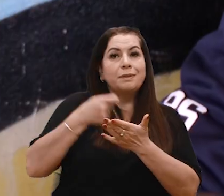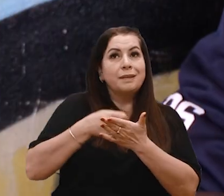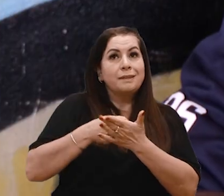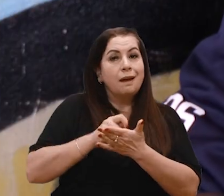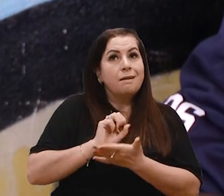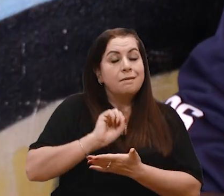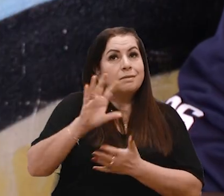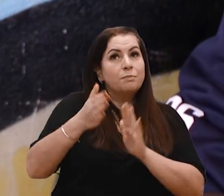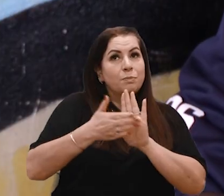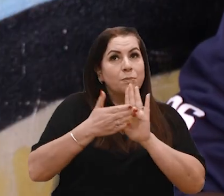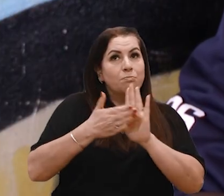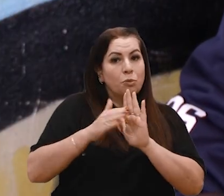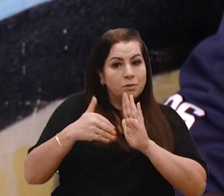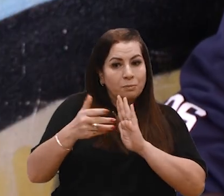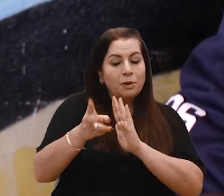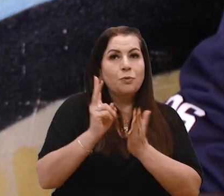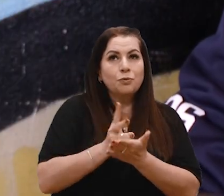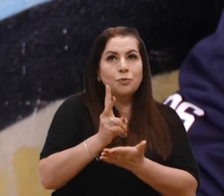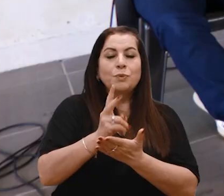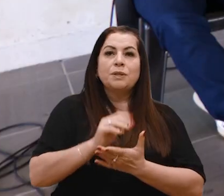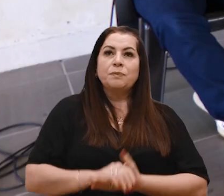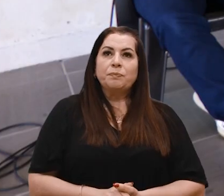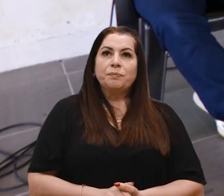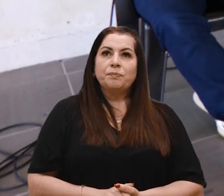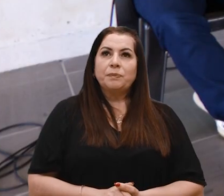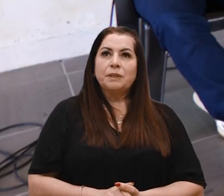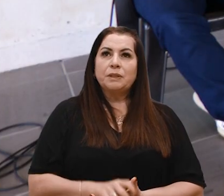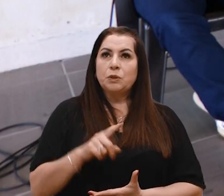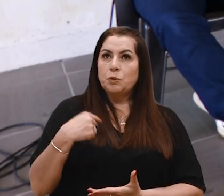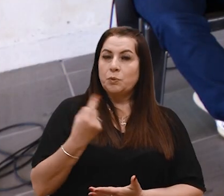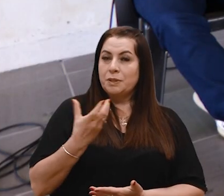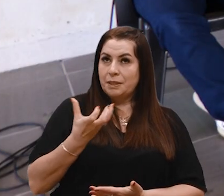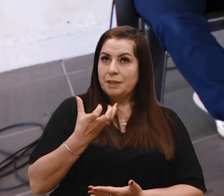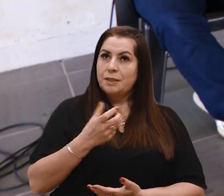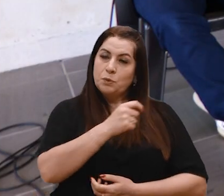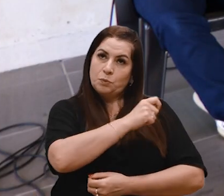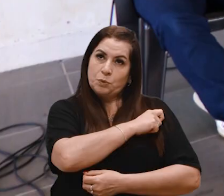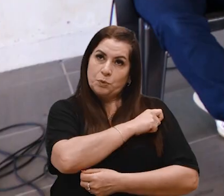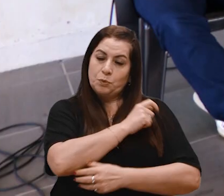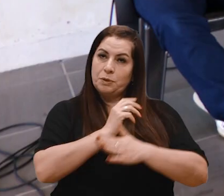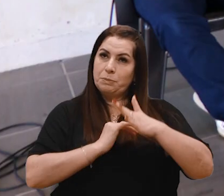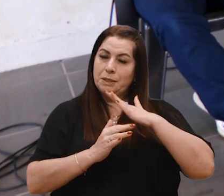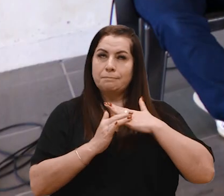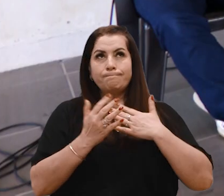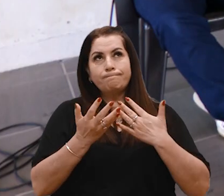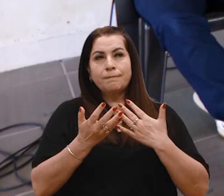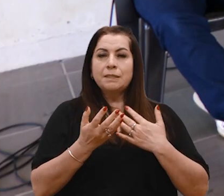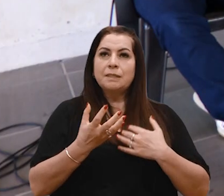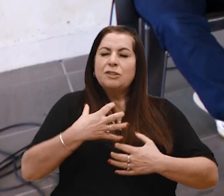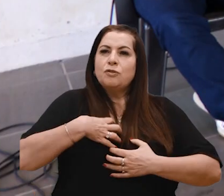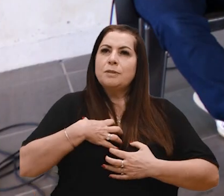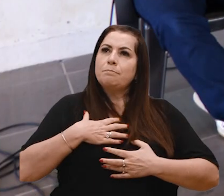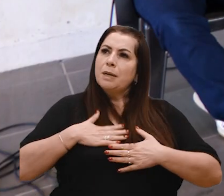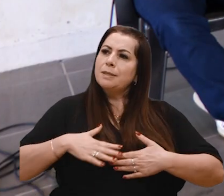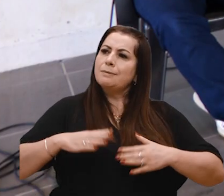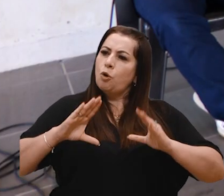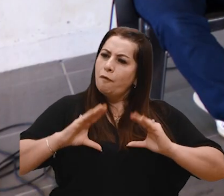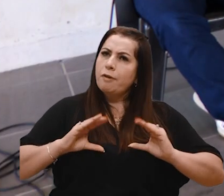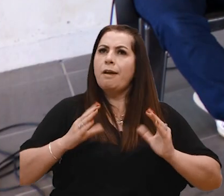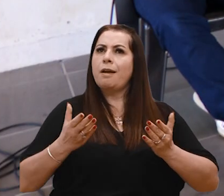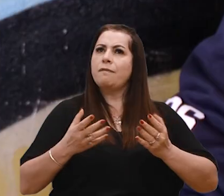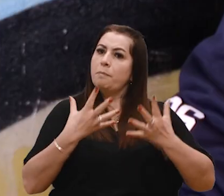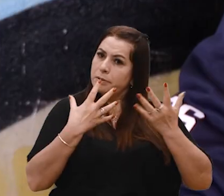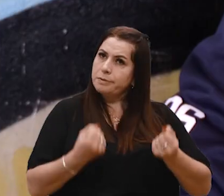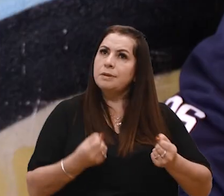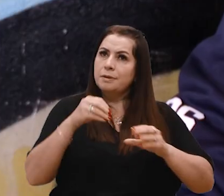decidimos tentar mandar essa proposta para frente. Então, a gente queria que o estudante imigrante se sentisse mais